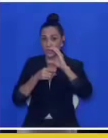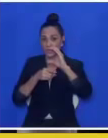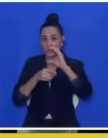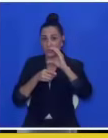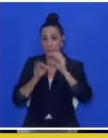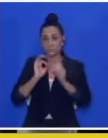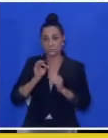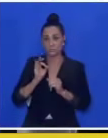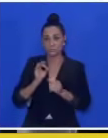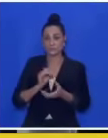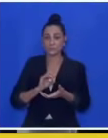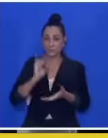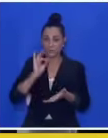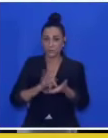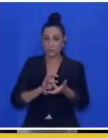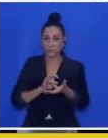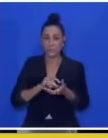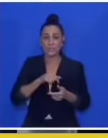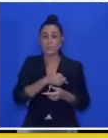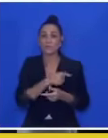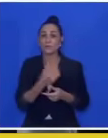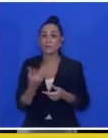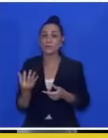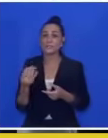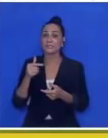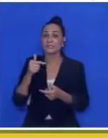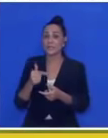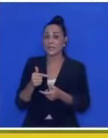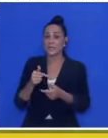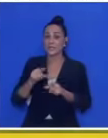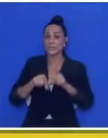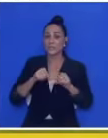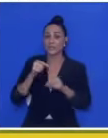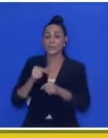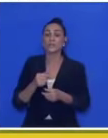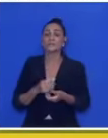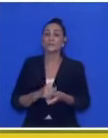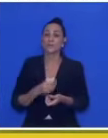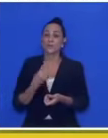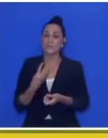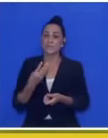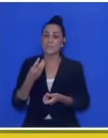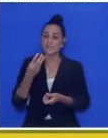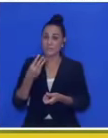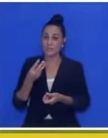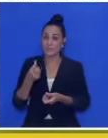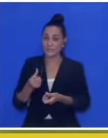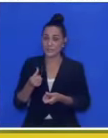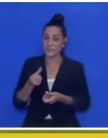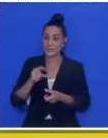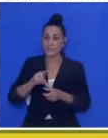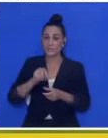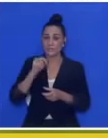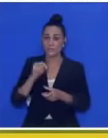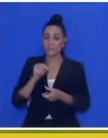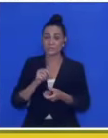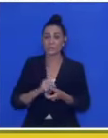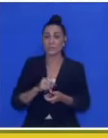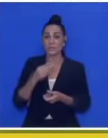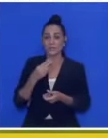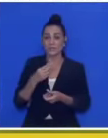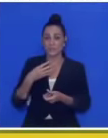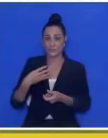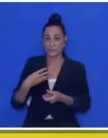você saiba. Então vamos confirmar. As 7 dezenas sorteadas no dia de sorte, concurso 436. As dezenas sorteadas